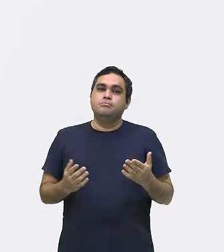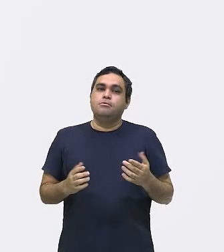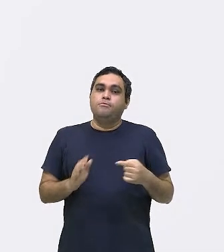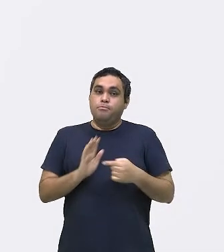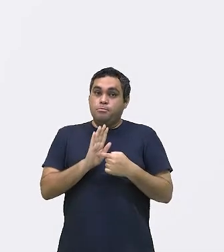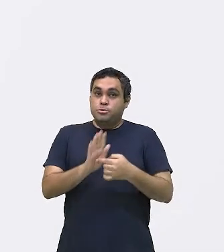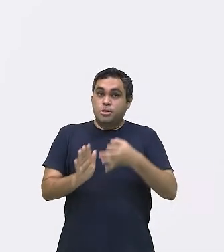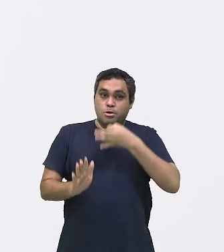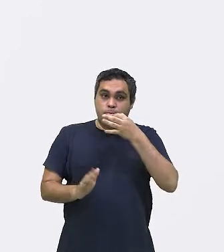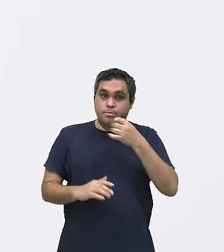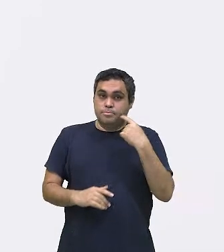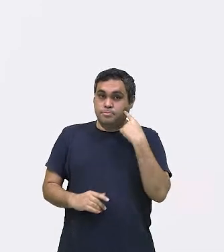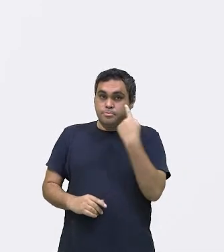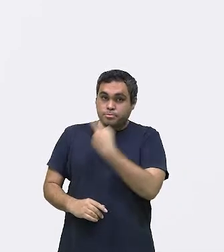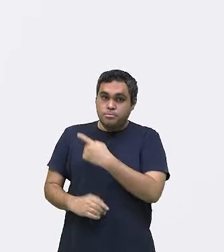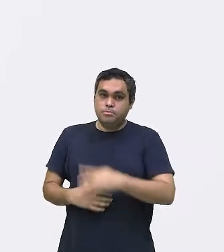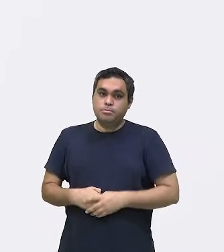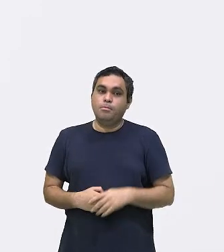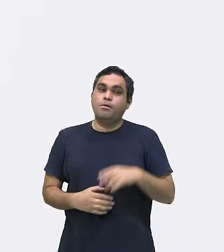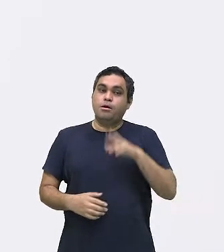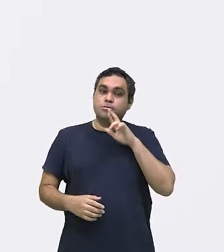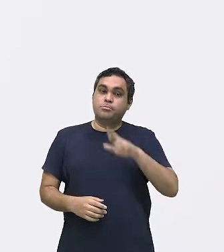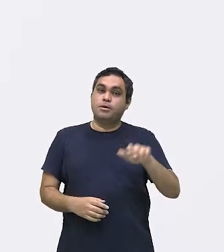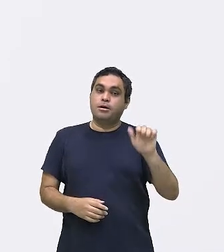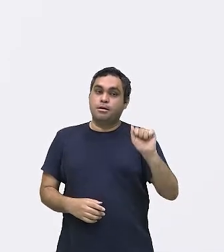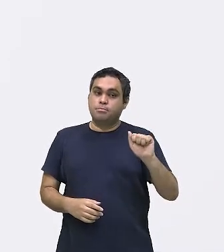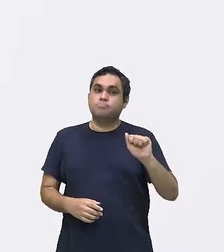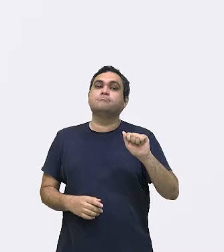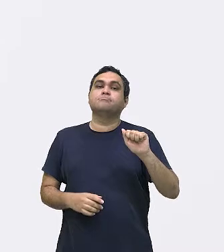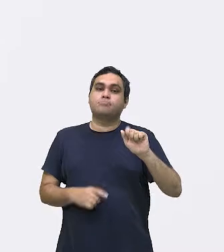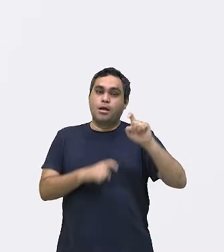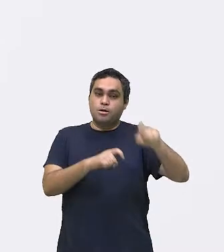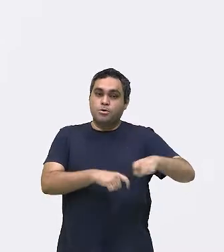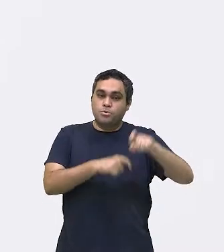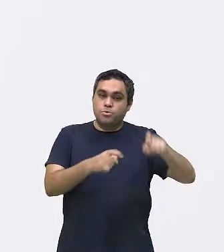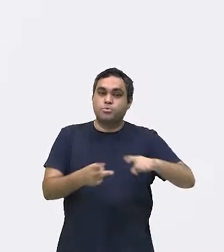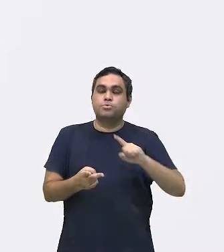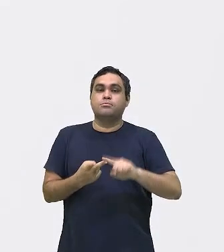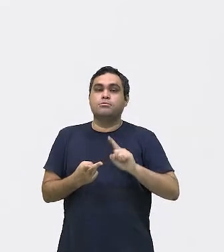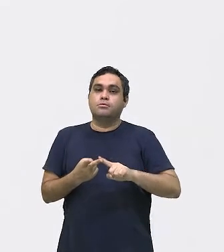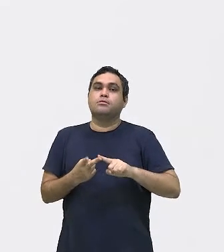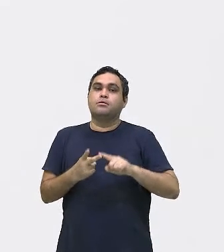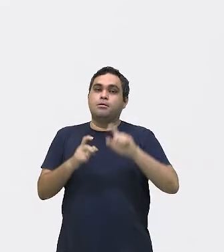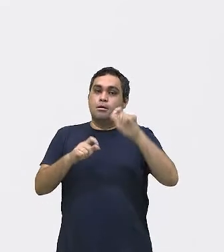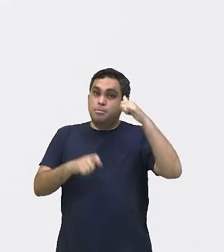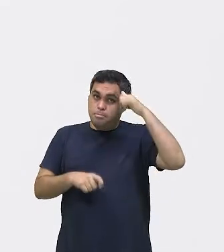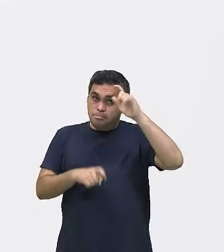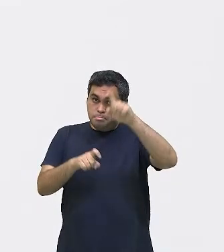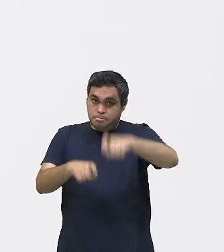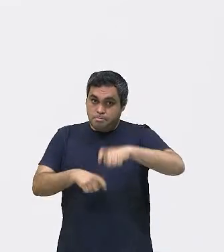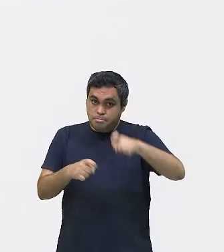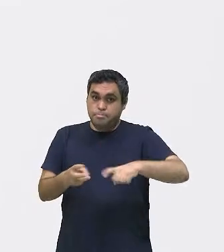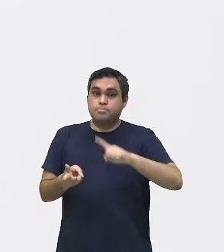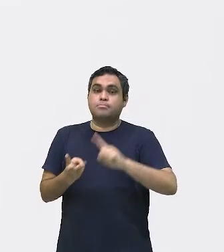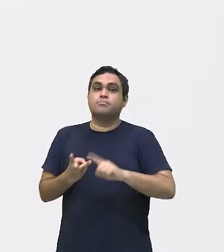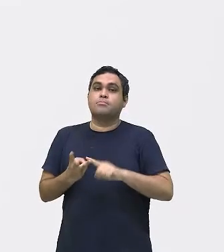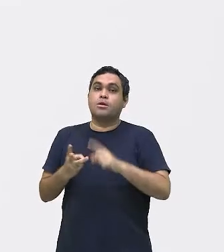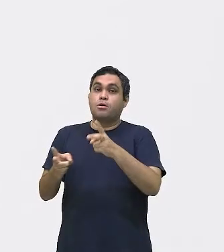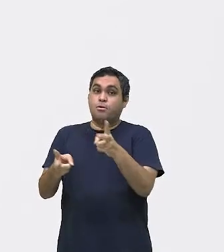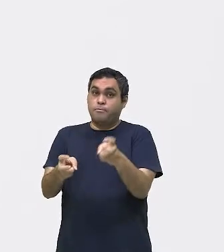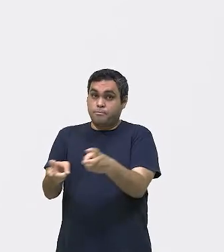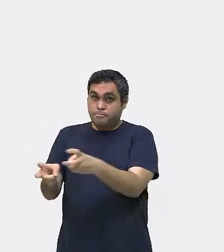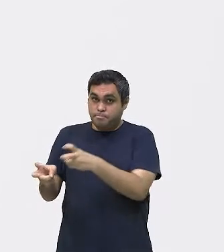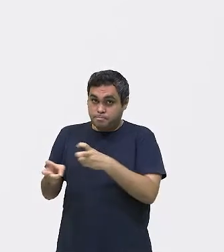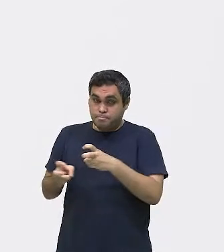mostrar para vocês. A letra A, agricultura, pecuária e o extrativismo. Então, essas são as atividades